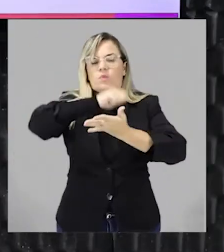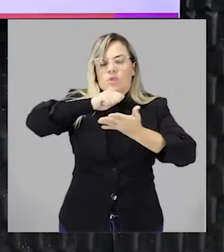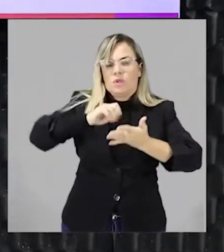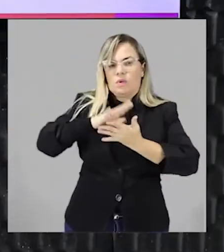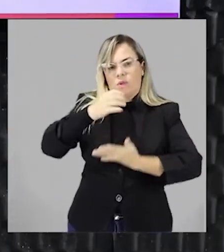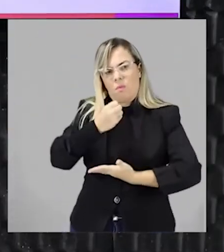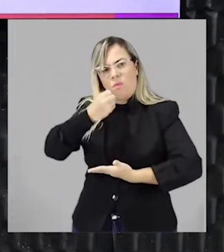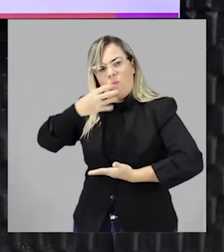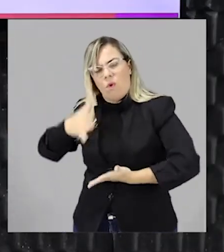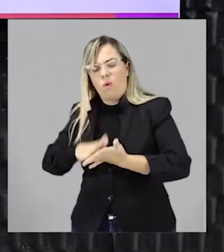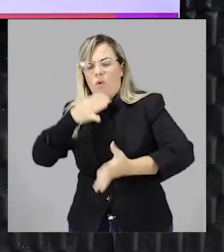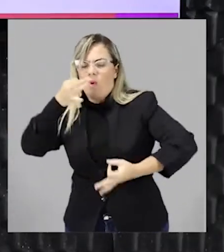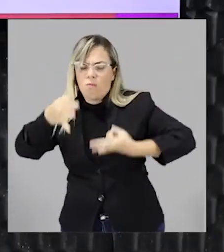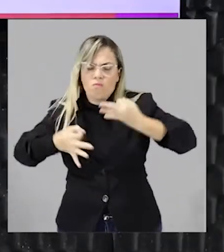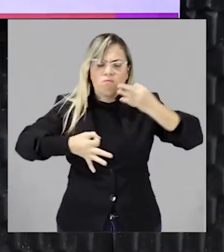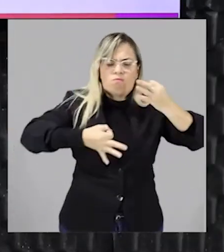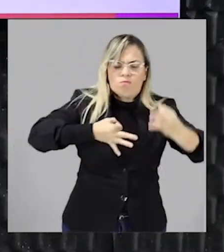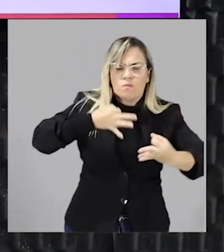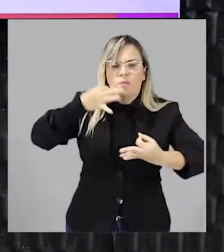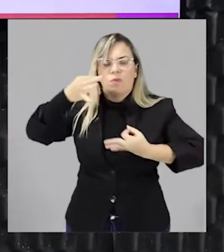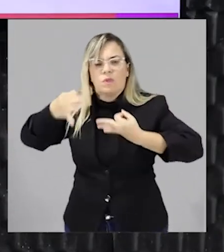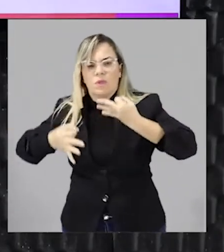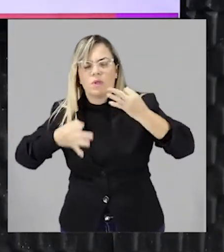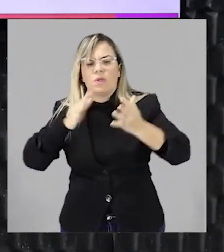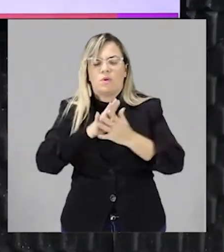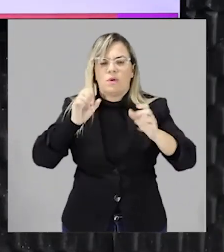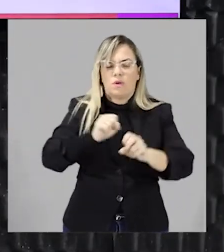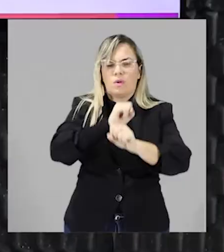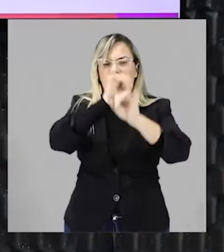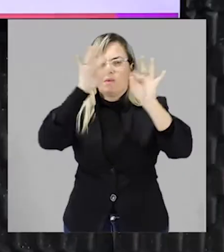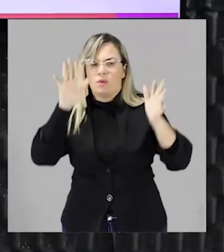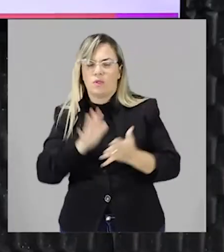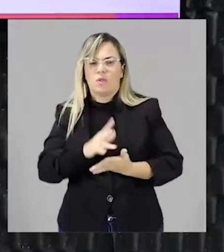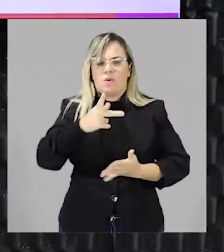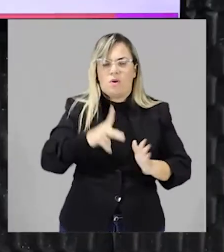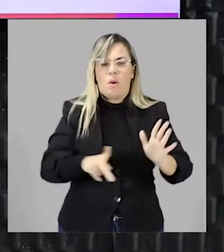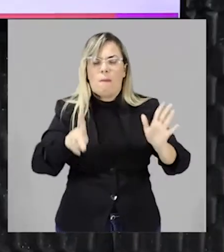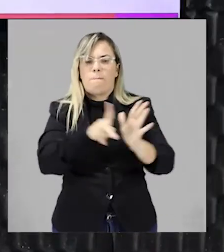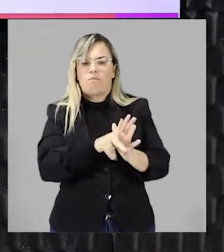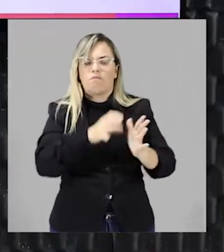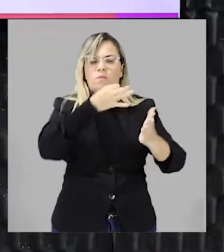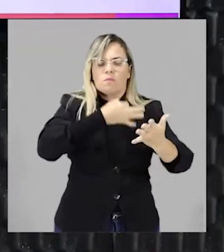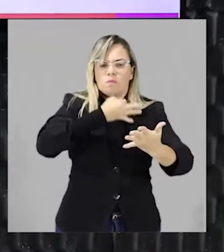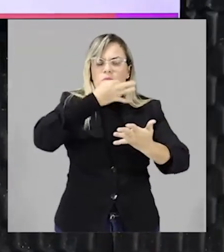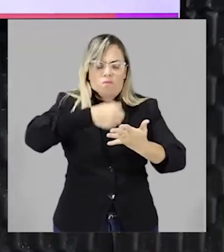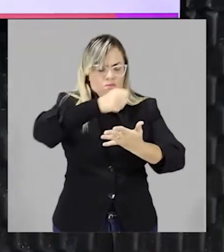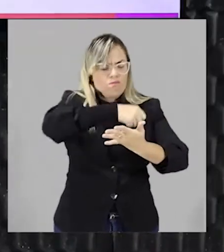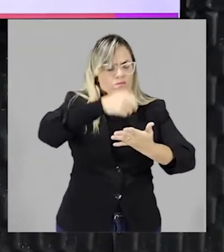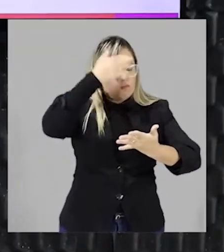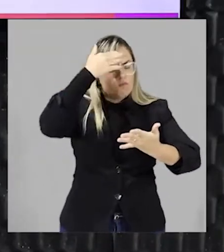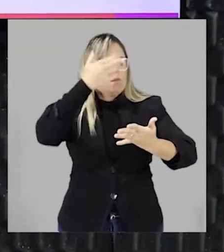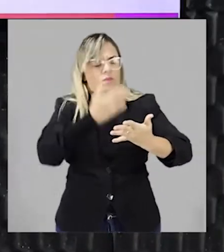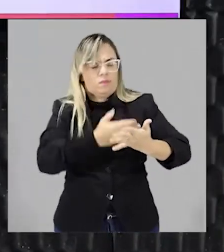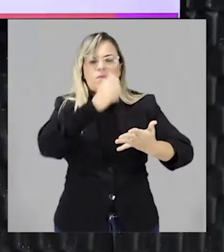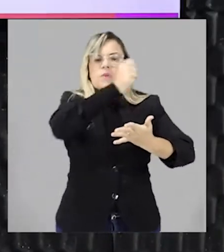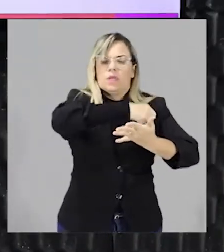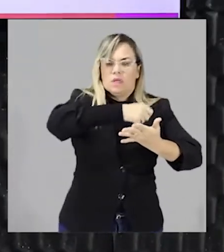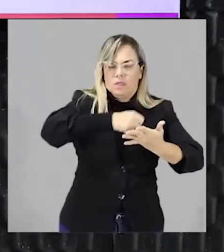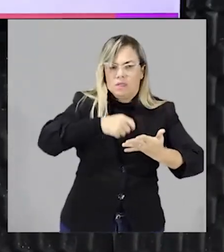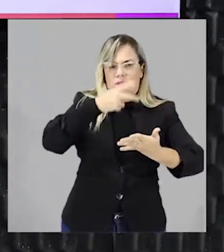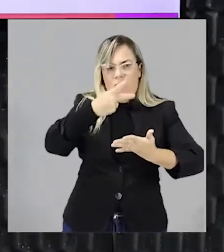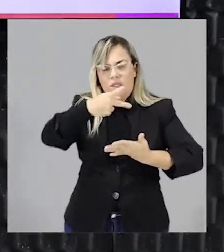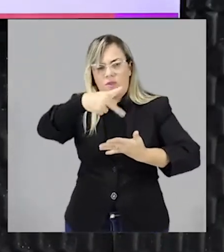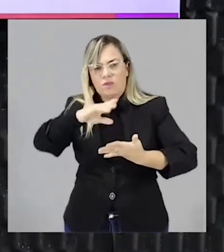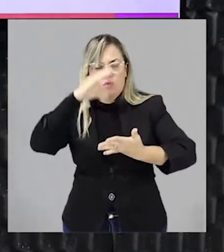boa argumentação e, claro, deixe ali o seu ponto de vista, a sua defesa, a defesa da sua